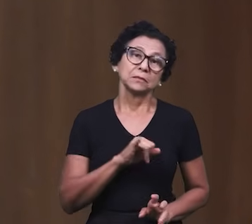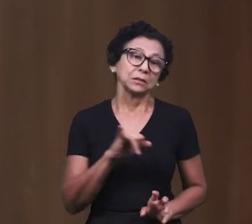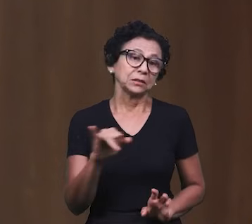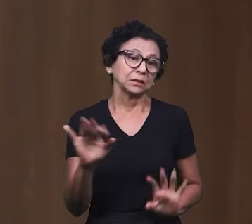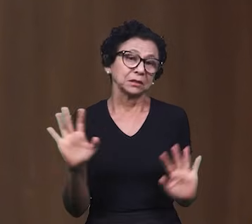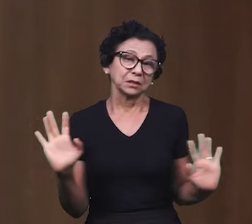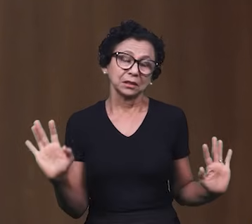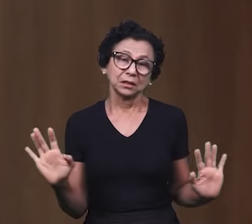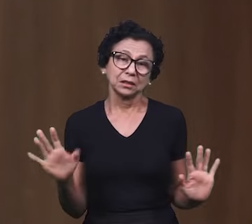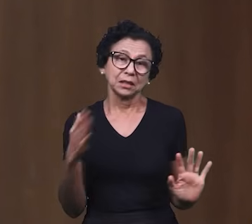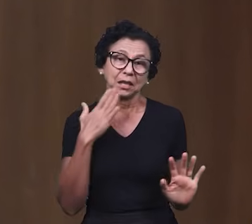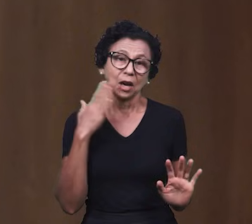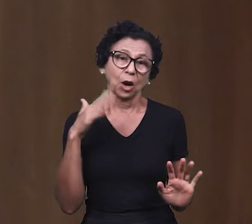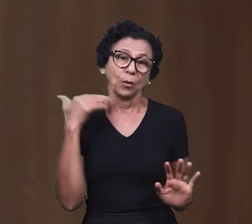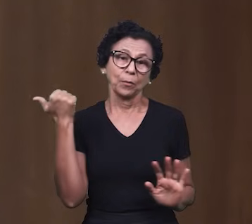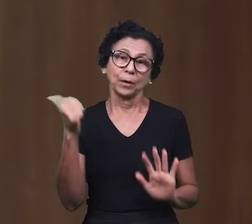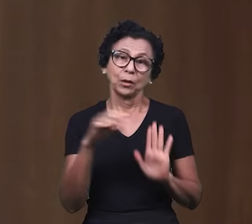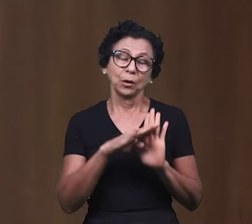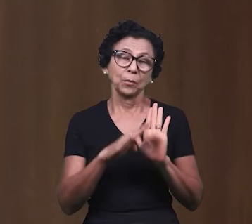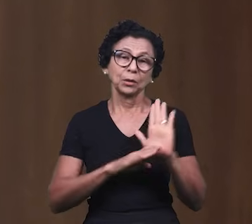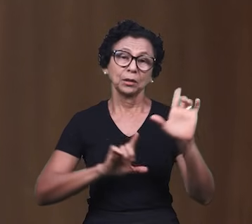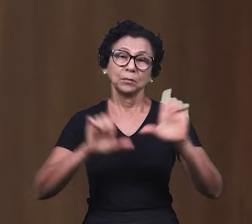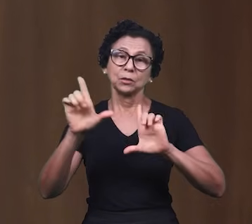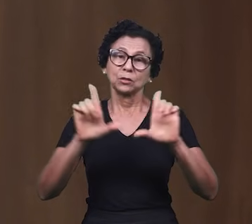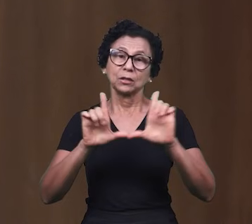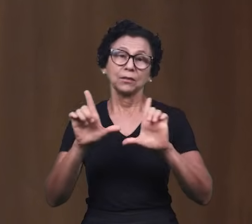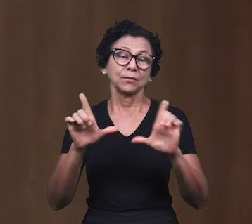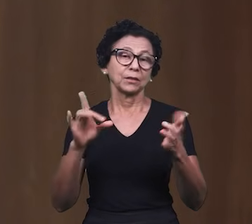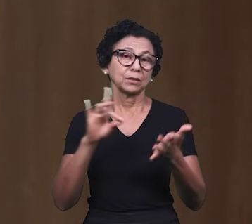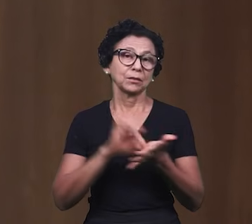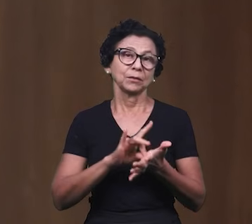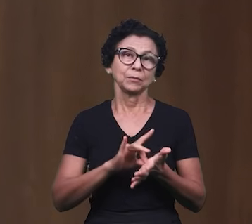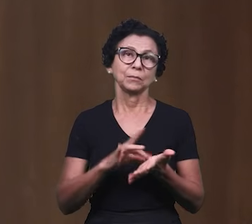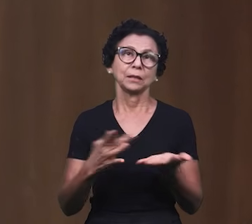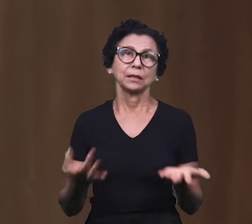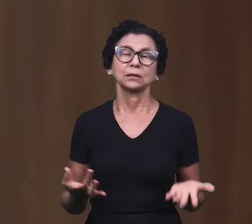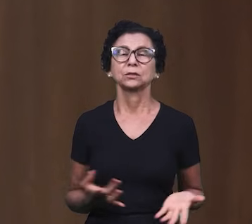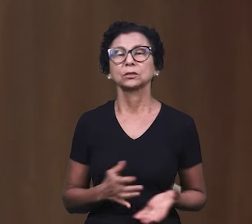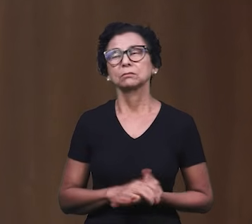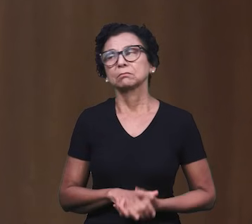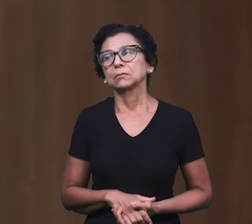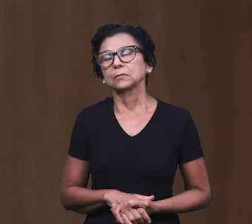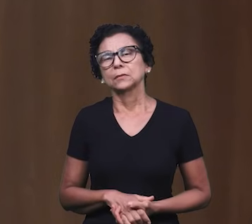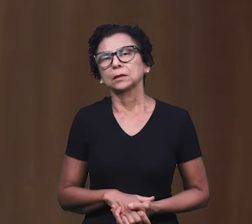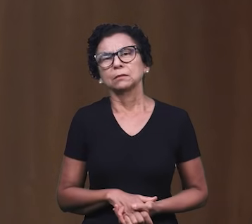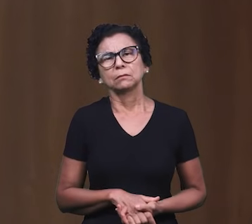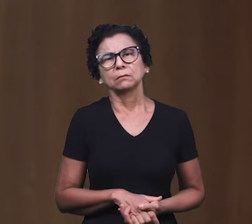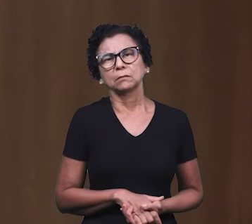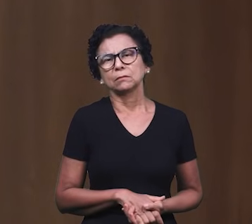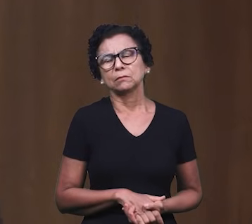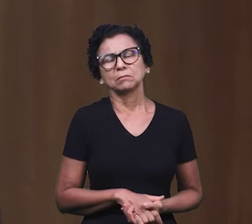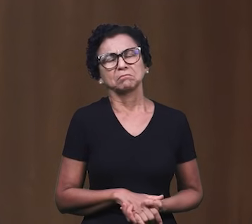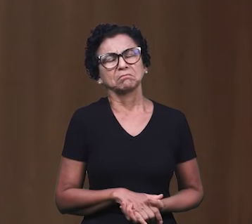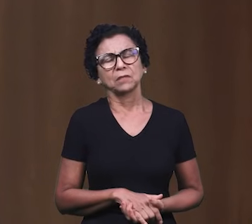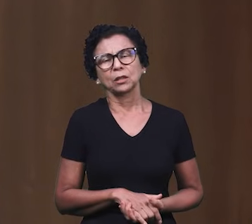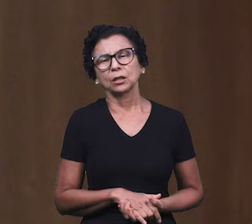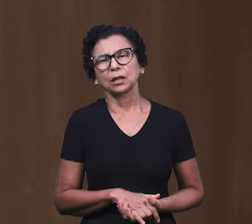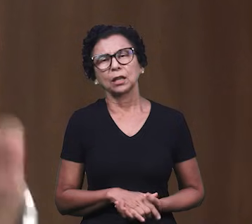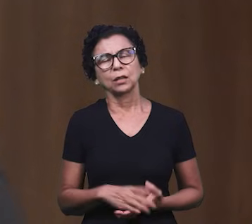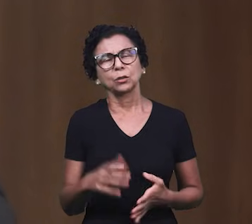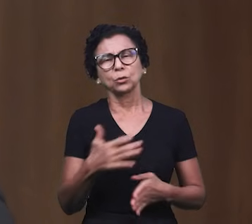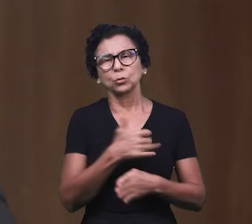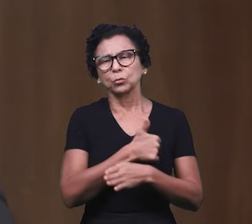que para mim, das melhores programações de TV que nós temos hoje. Por quê? Não passa nada indevido, né? Uma coisa que